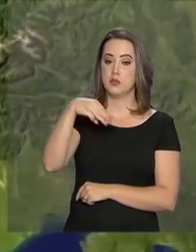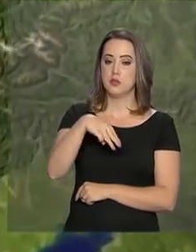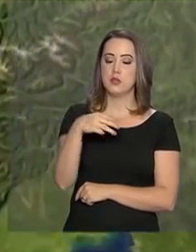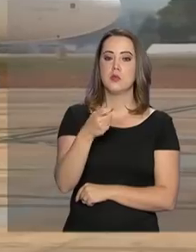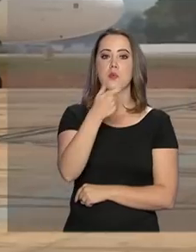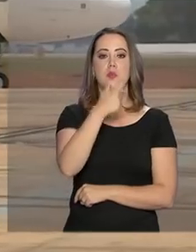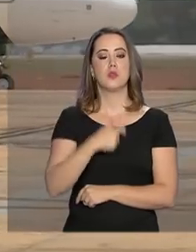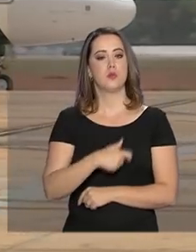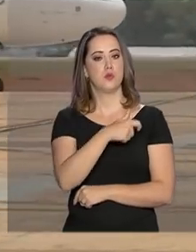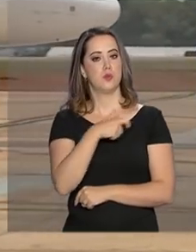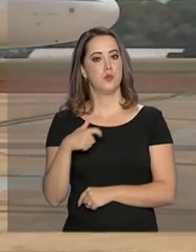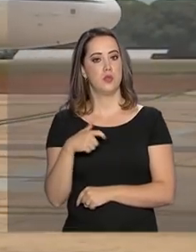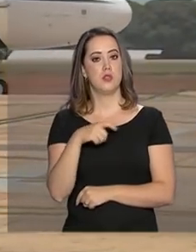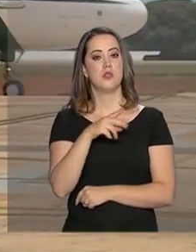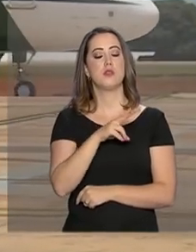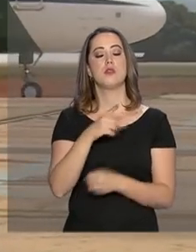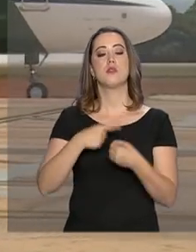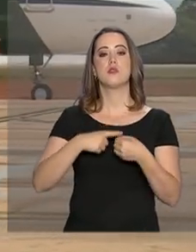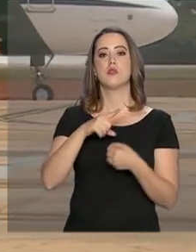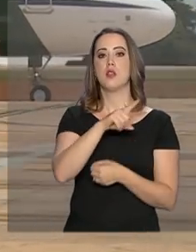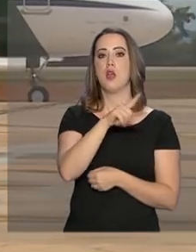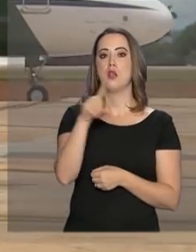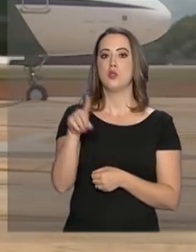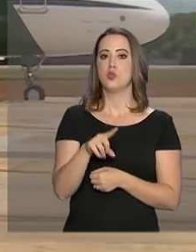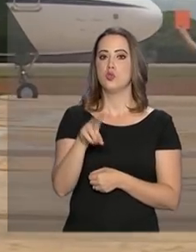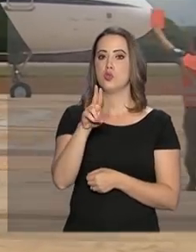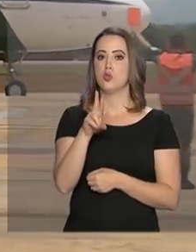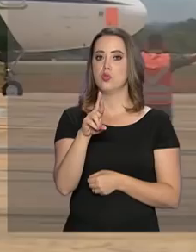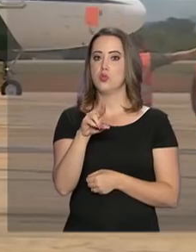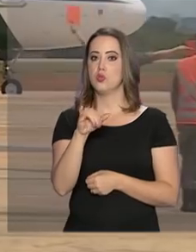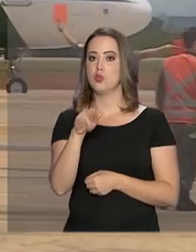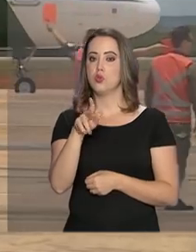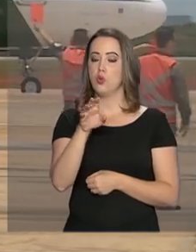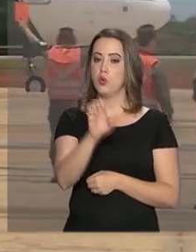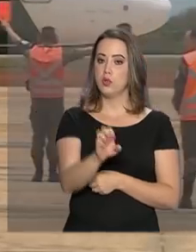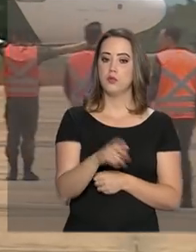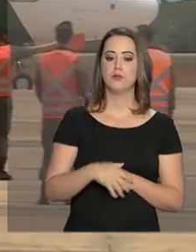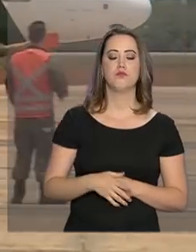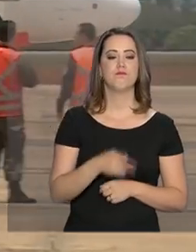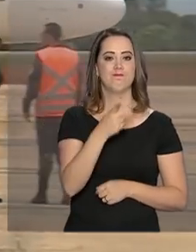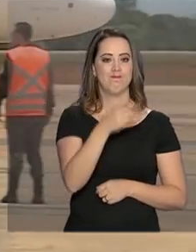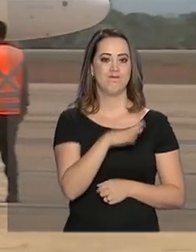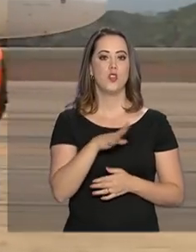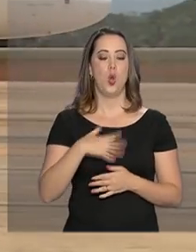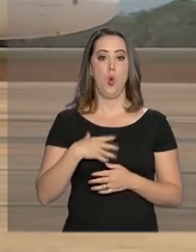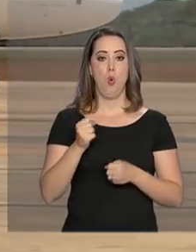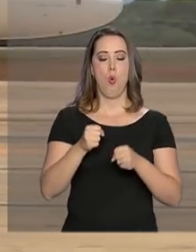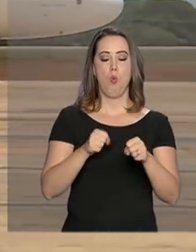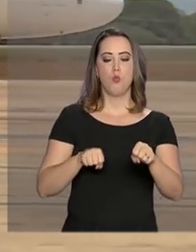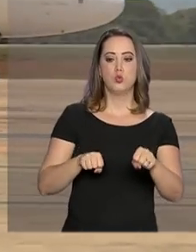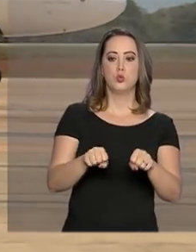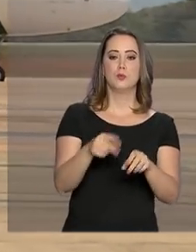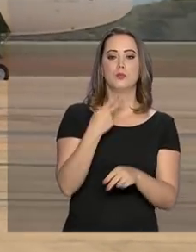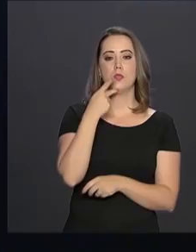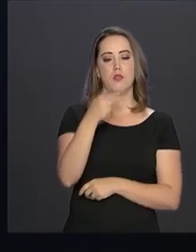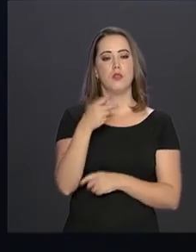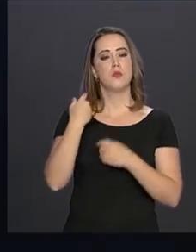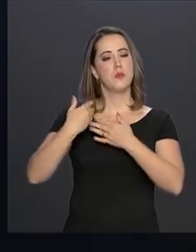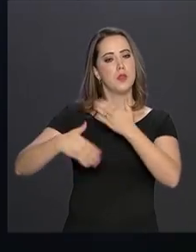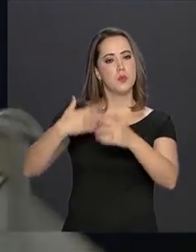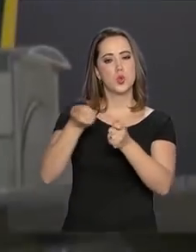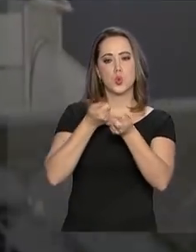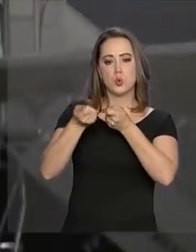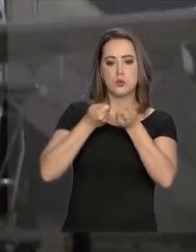na Suíça. O comandante da aeronave diz que garantir o transporte do presidente da República requer um